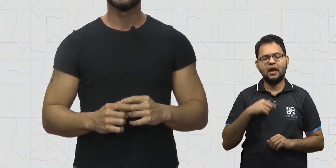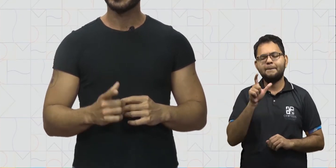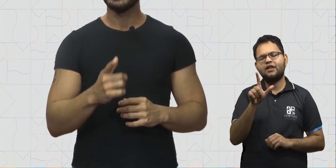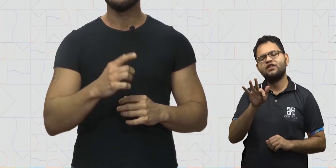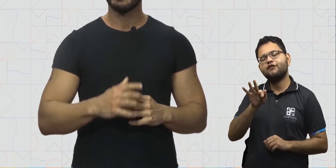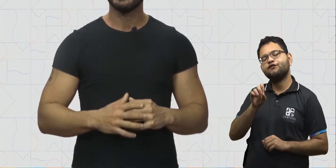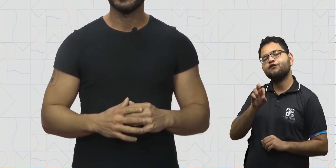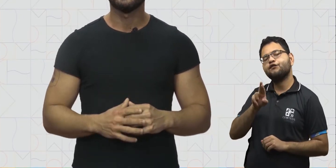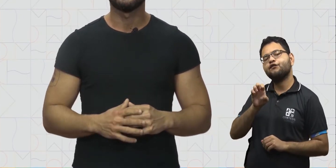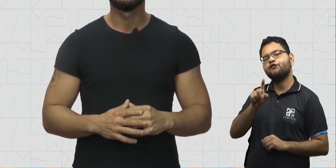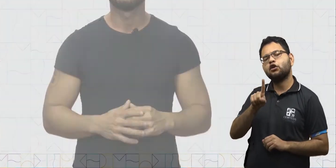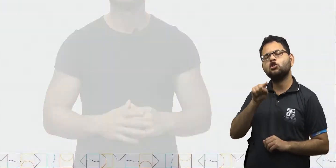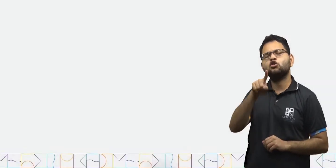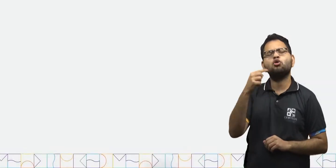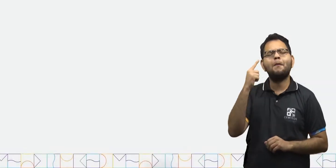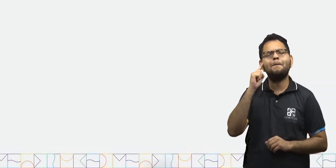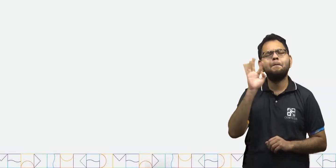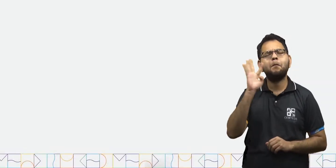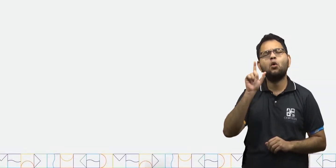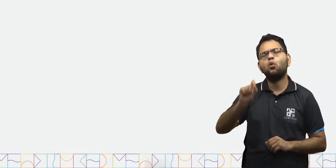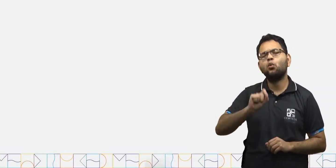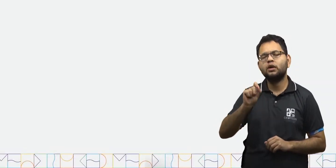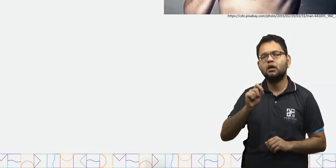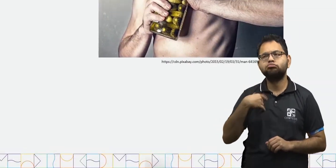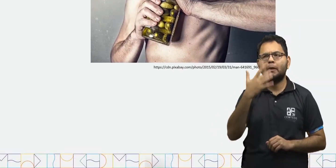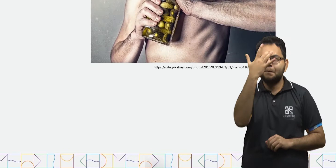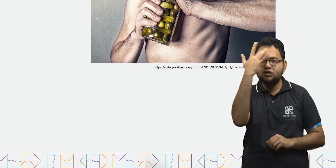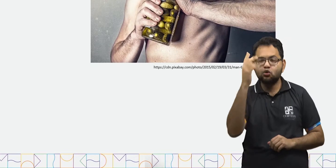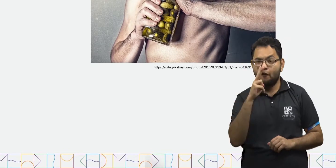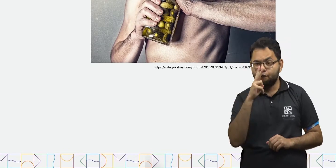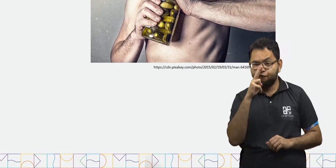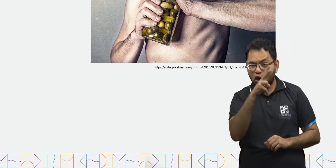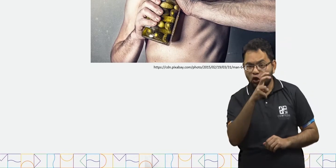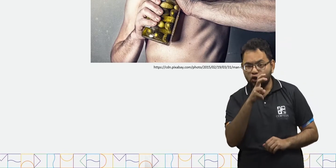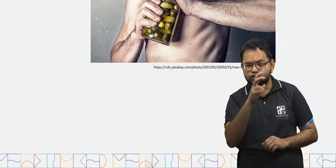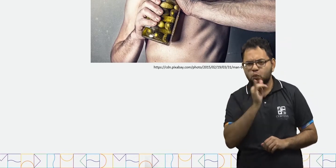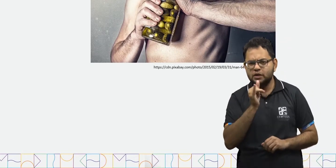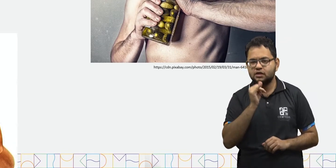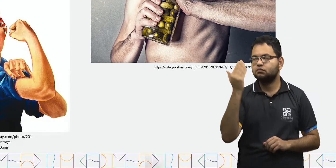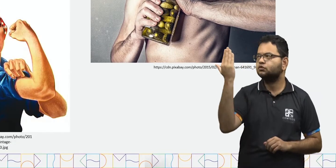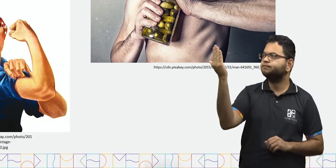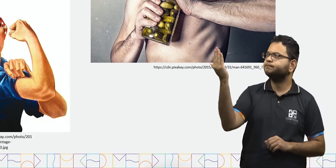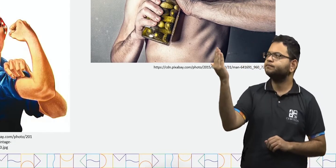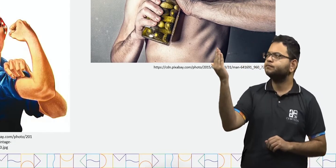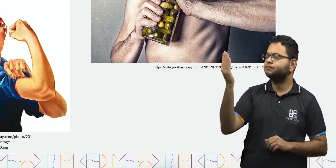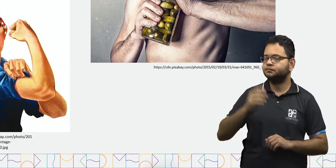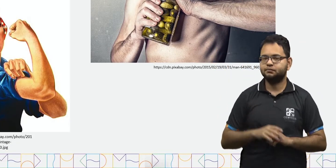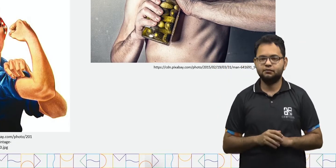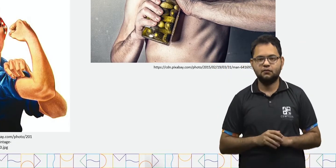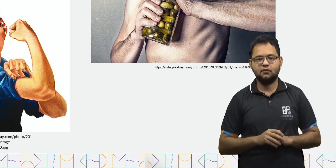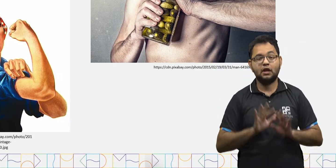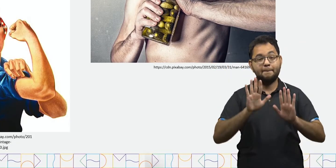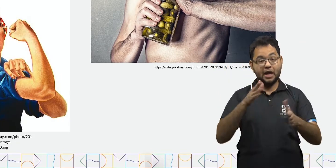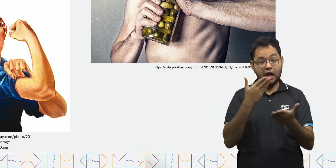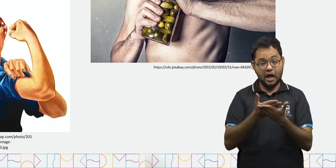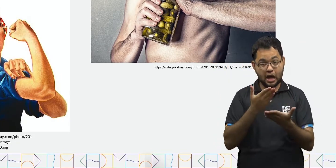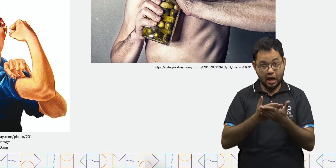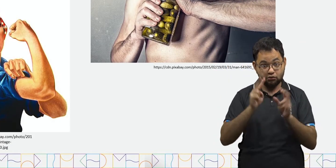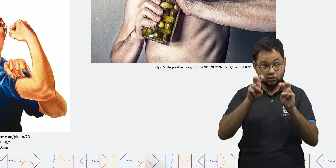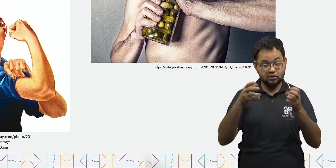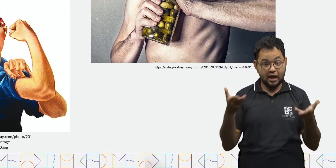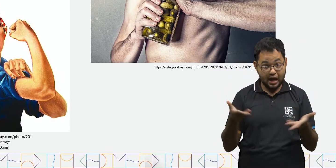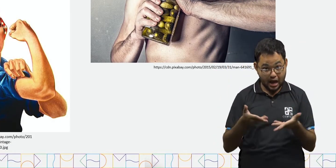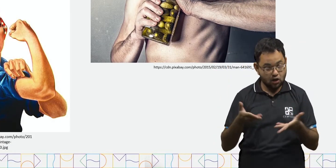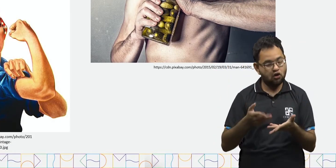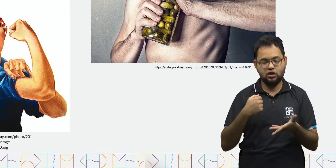forte, o que lhe vem à mente? Uma pessoa forte tipo essa? Ou essa? Mas para a nossa aula de hoje não é